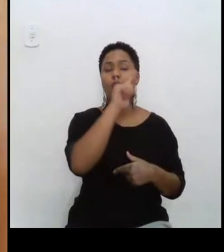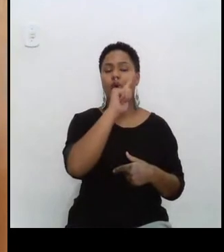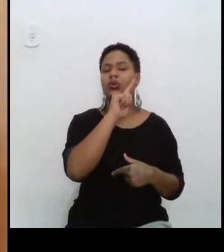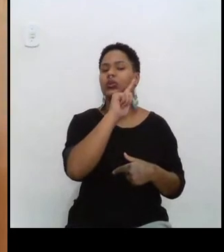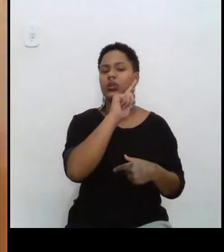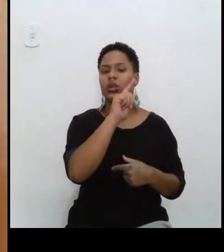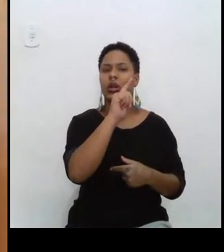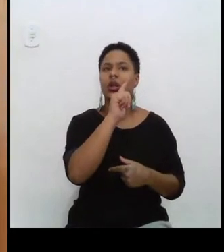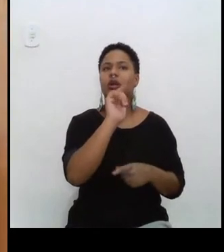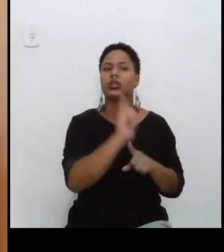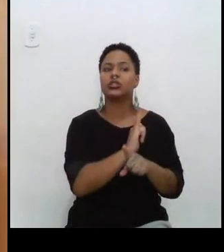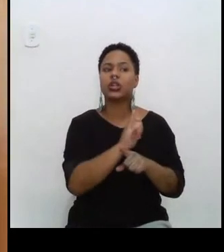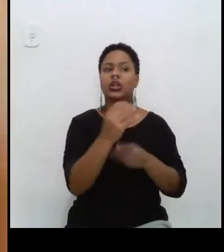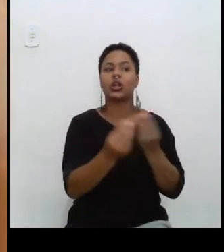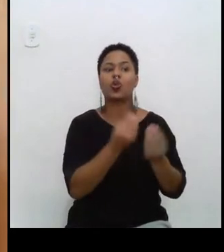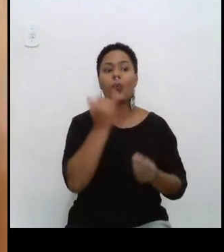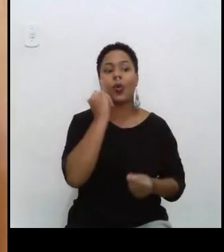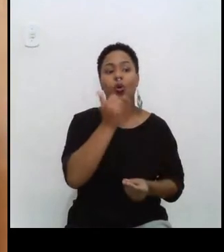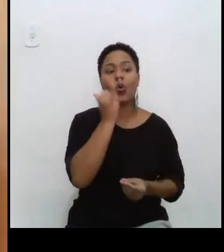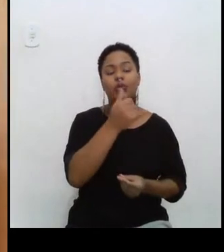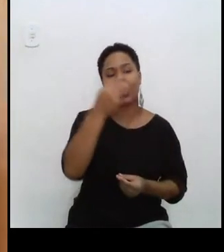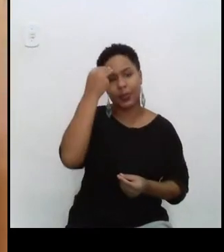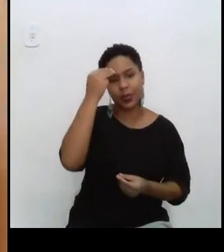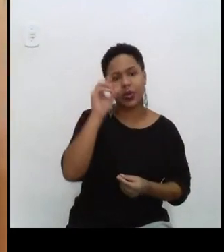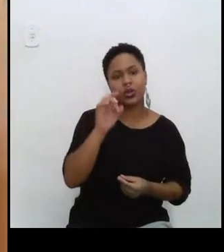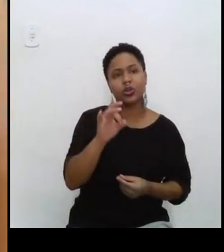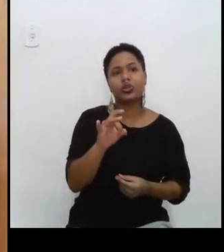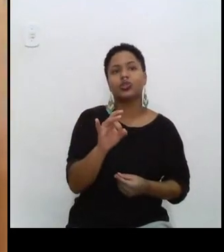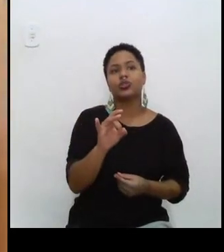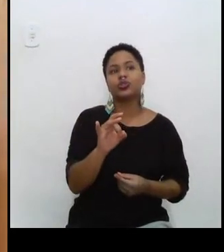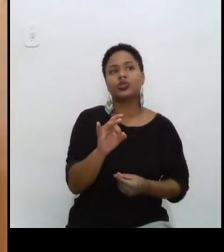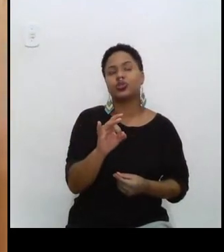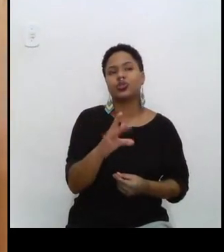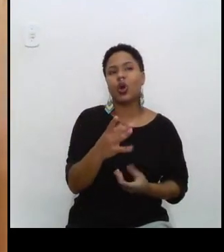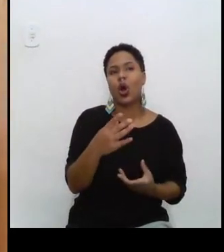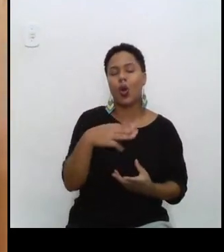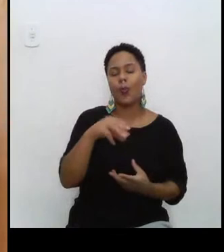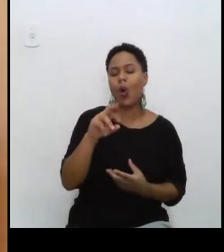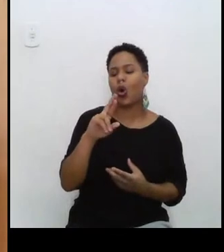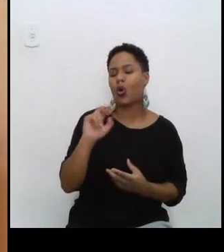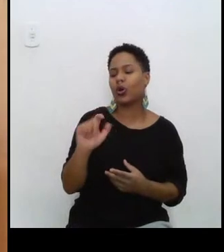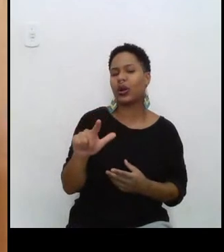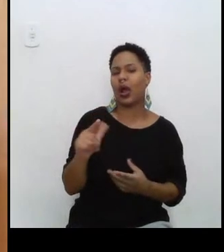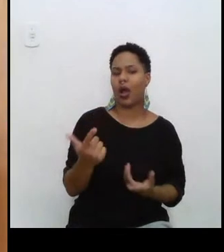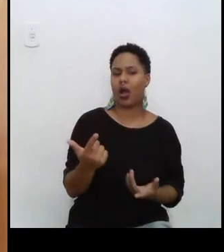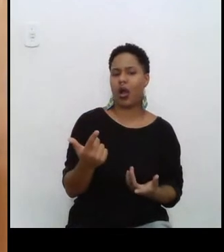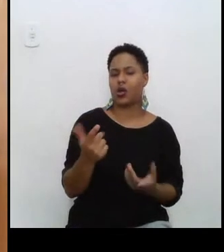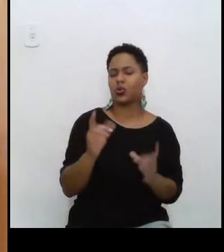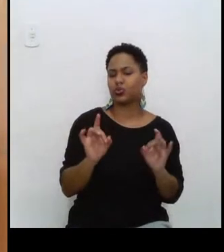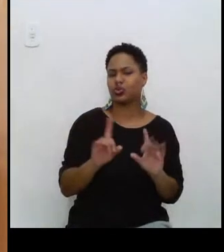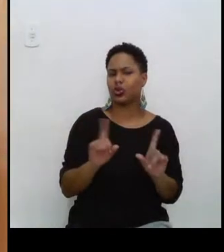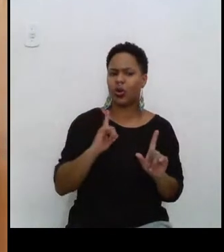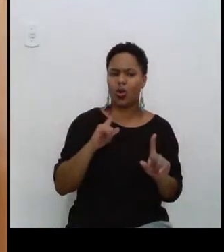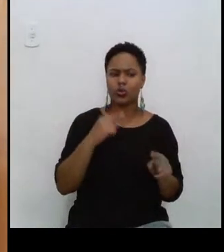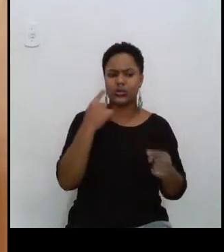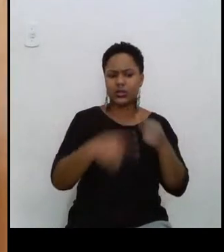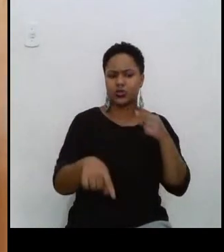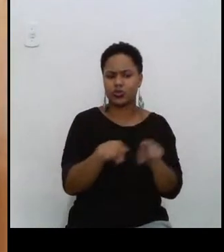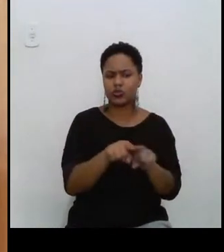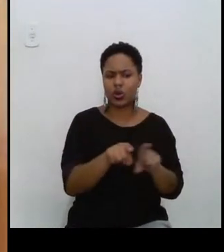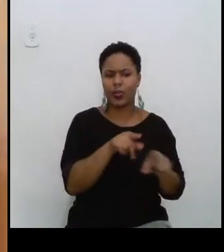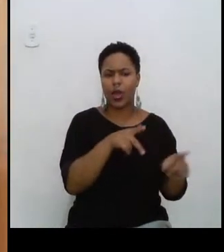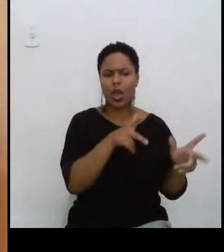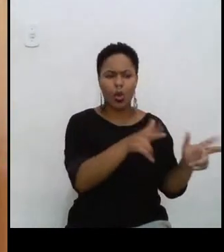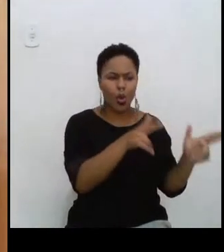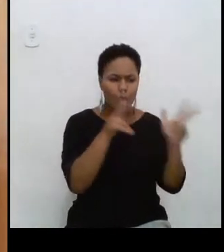para incomodar EA censura que foram provocados pelo consultor essa frequência não nos contextualizaciones mesmo horário